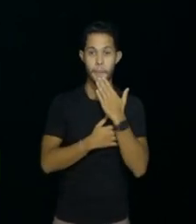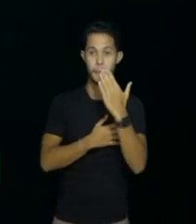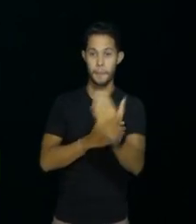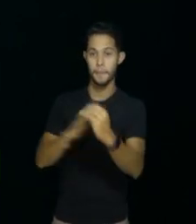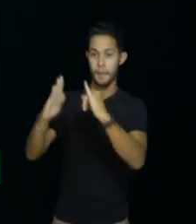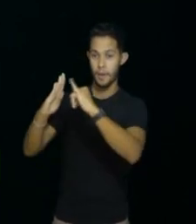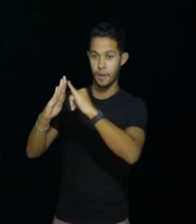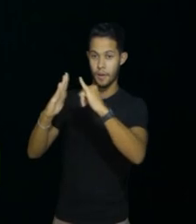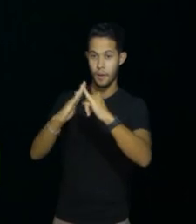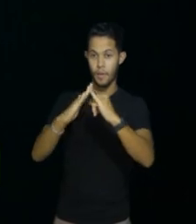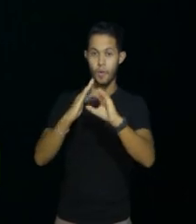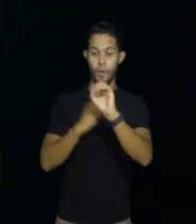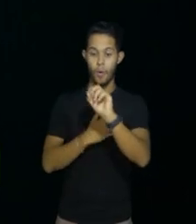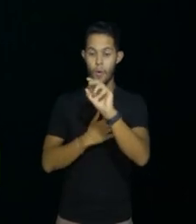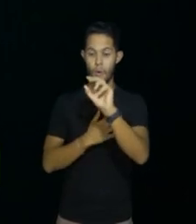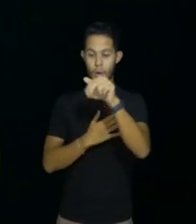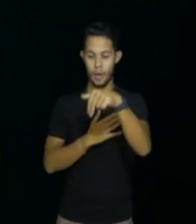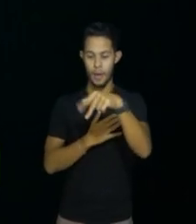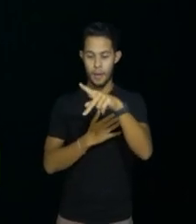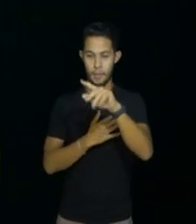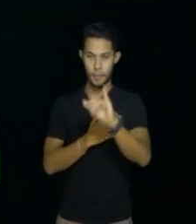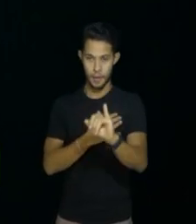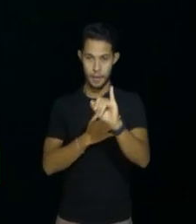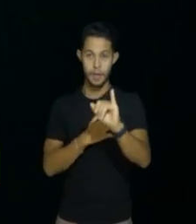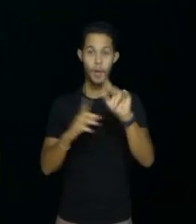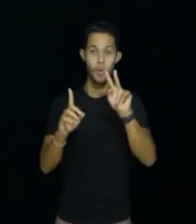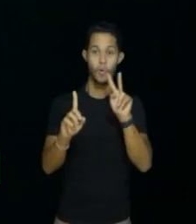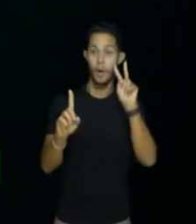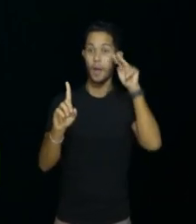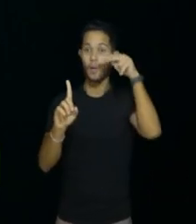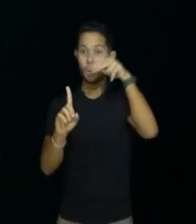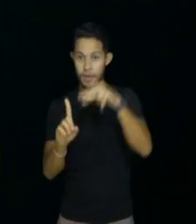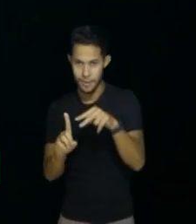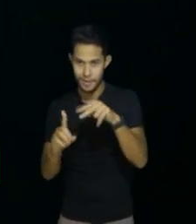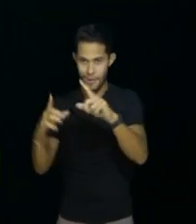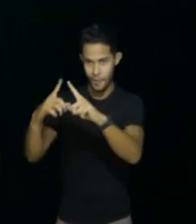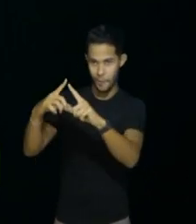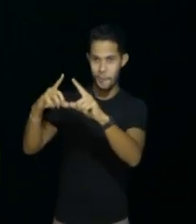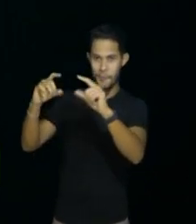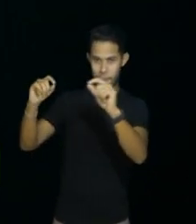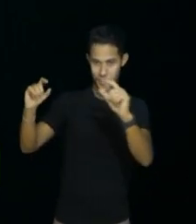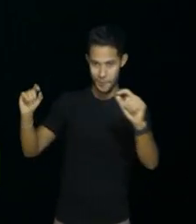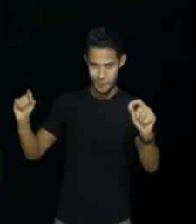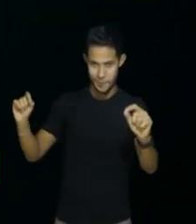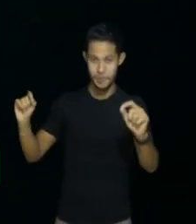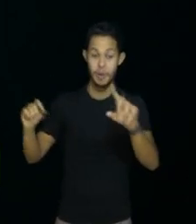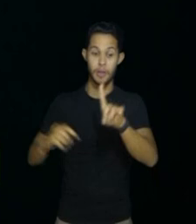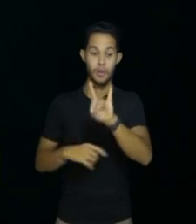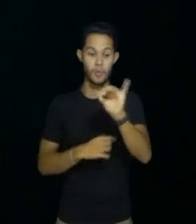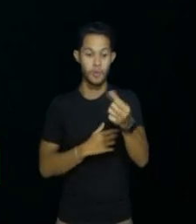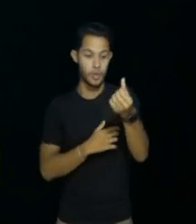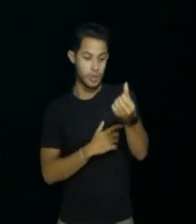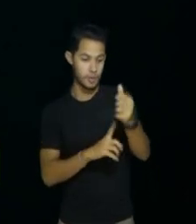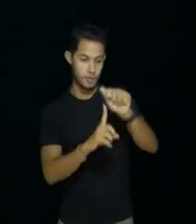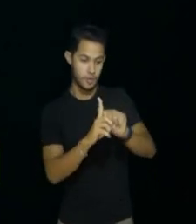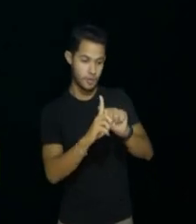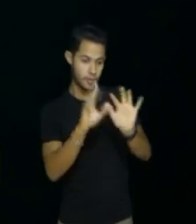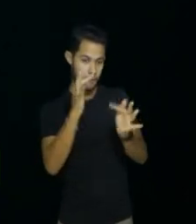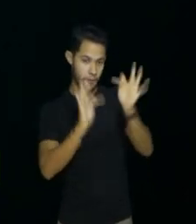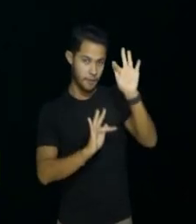INPI, o reconhecimento desse produto como um produto de origem. E no dia 6 de fevereiro, presidente, nós